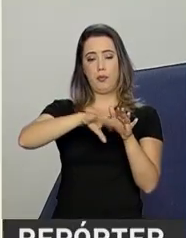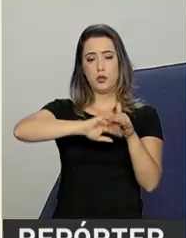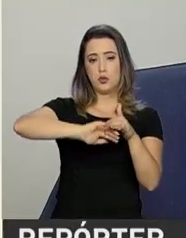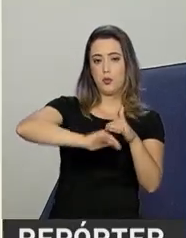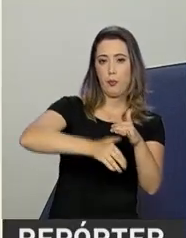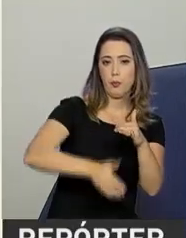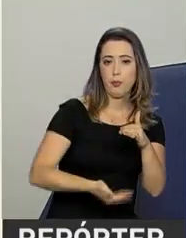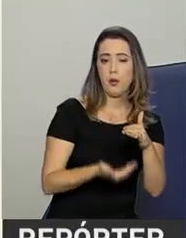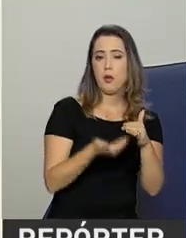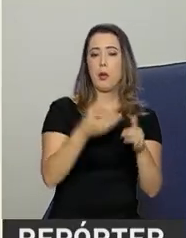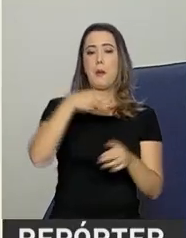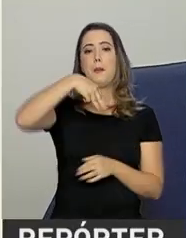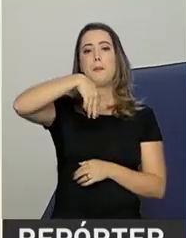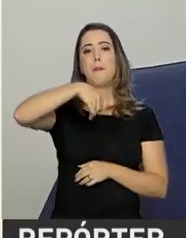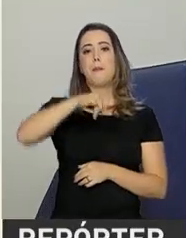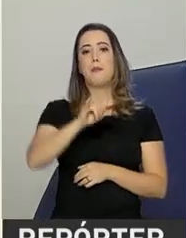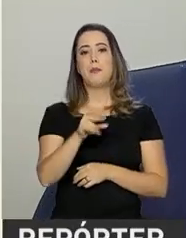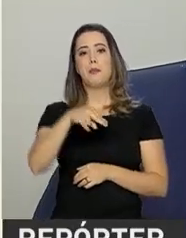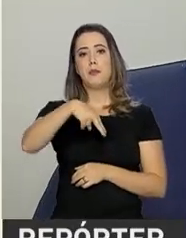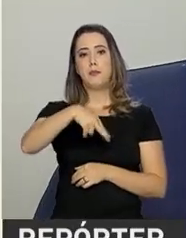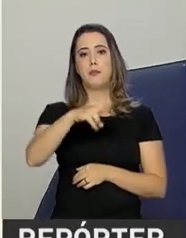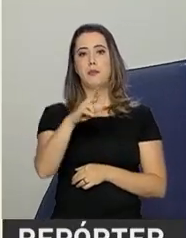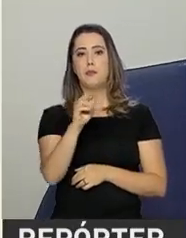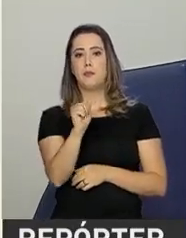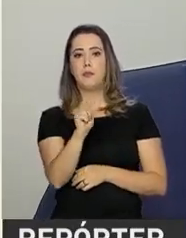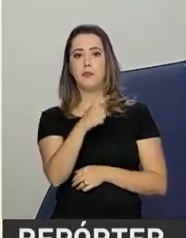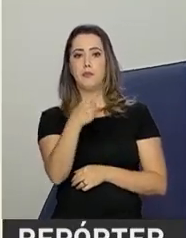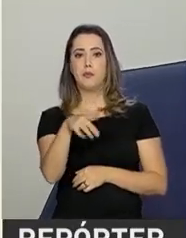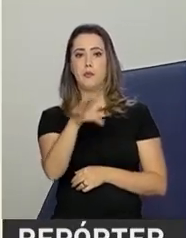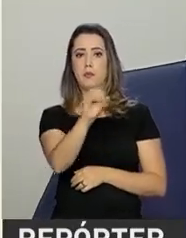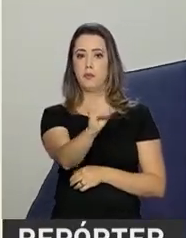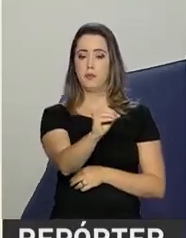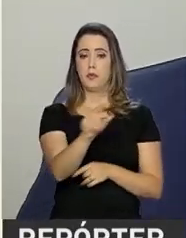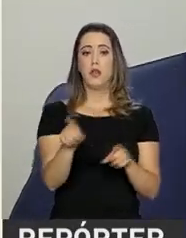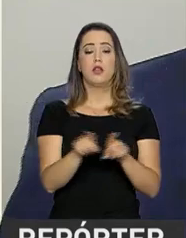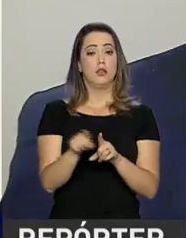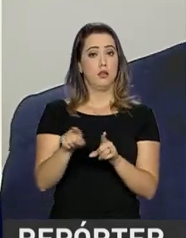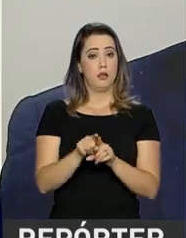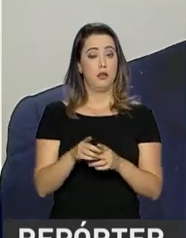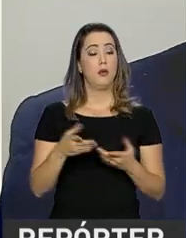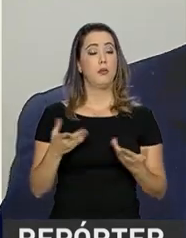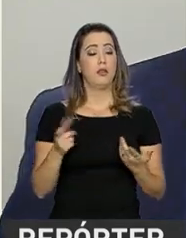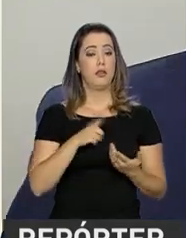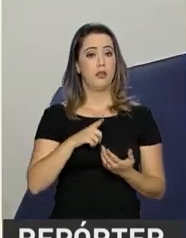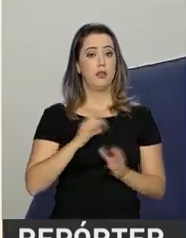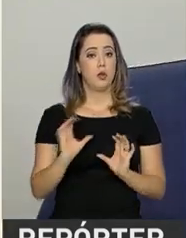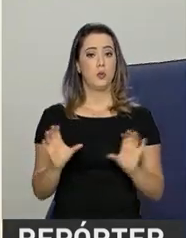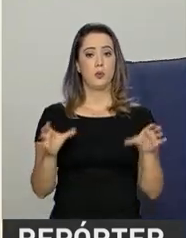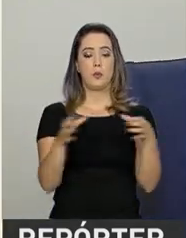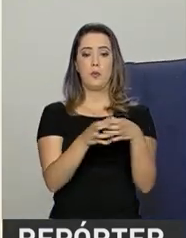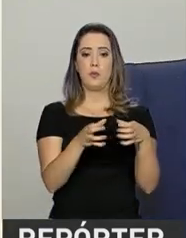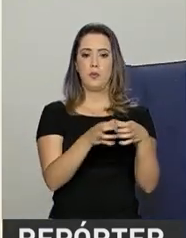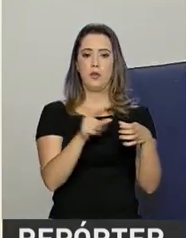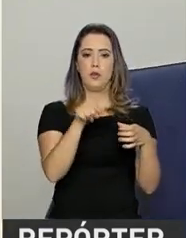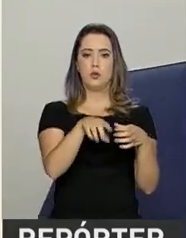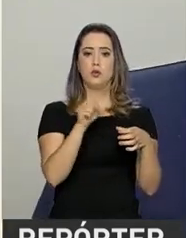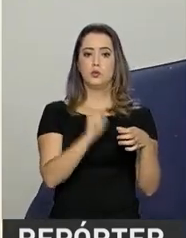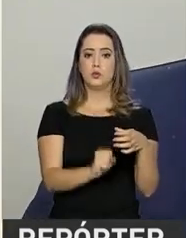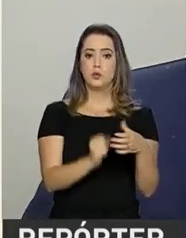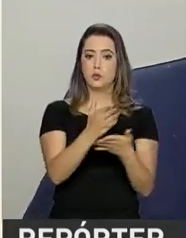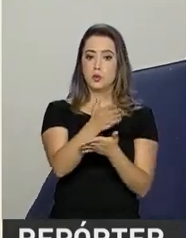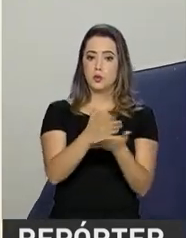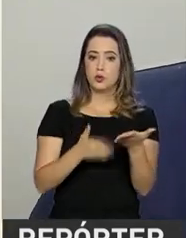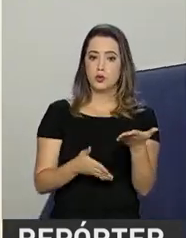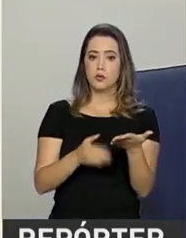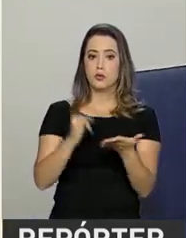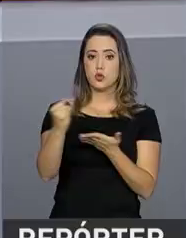os reféns que é a possibilidade de você ter uma distribuição do ponto de vista tributário mais justo